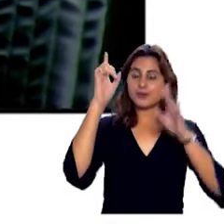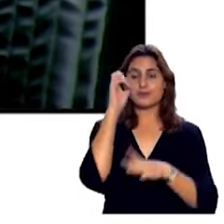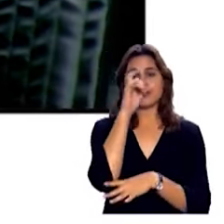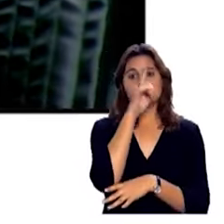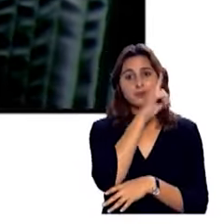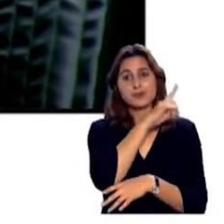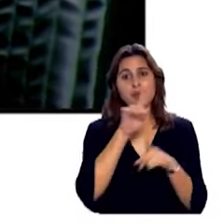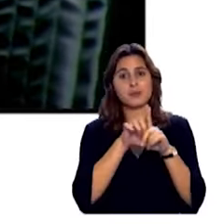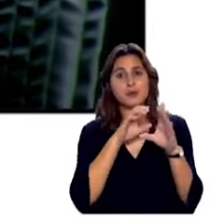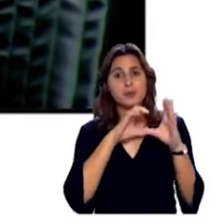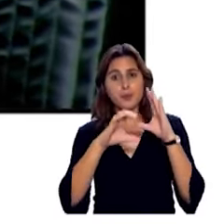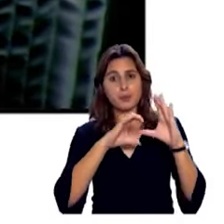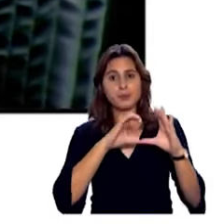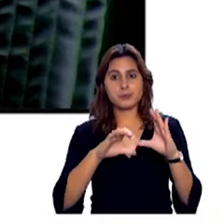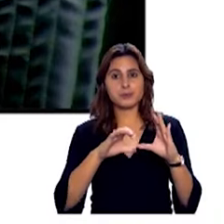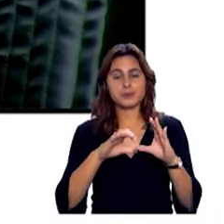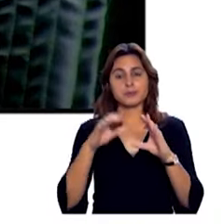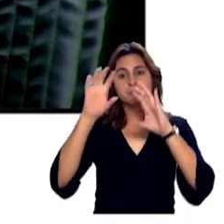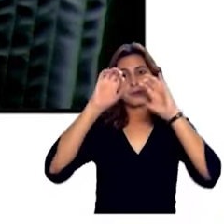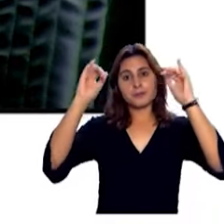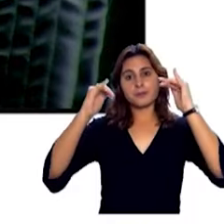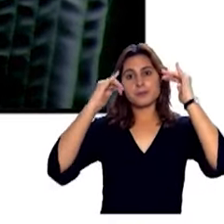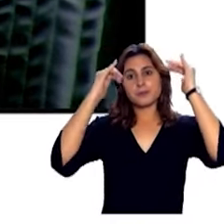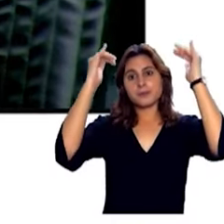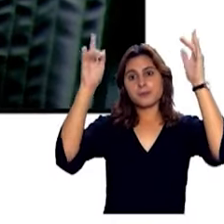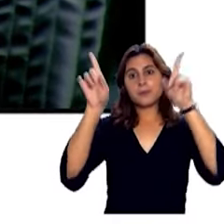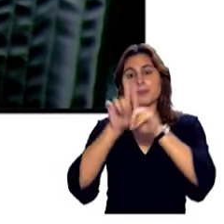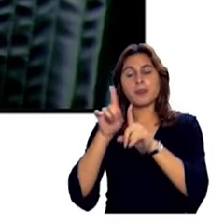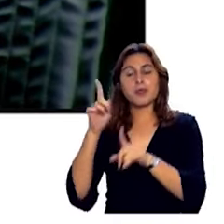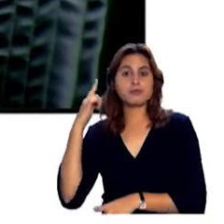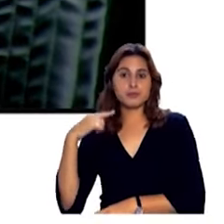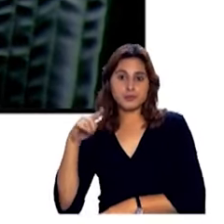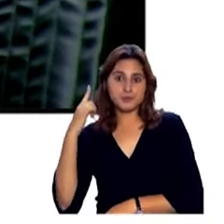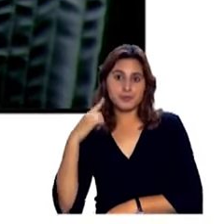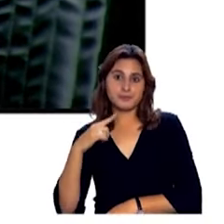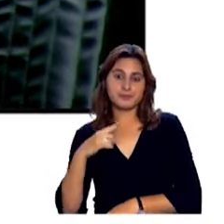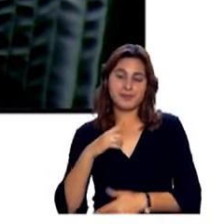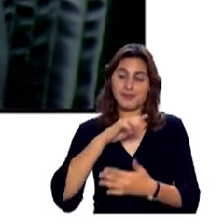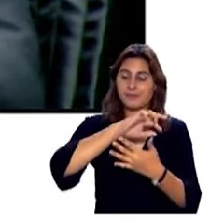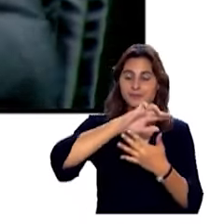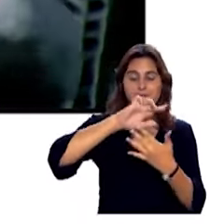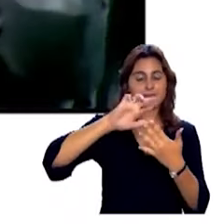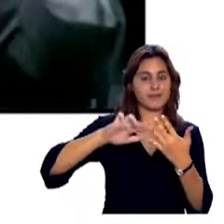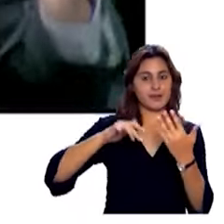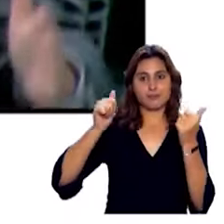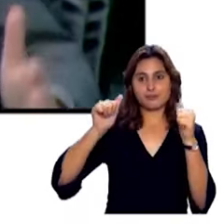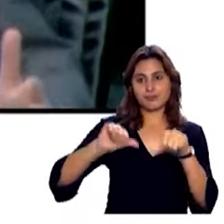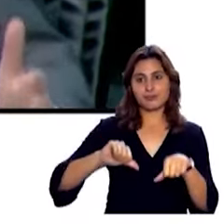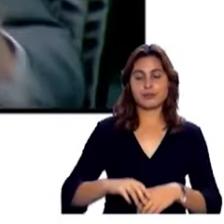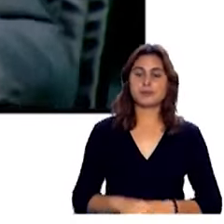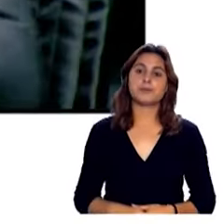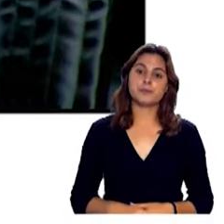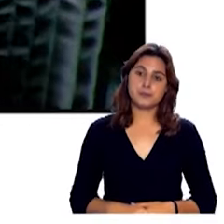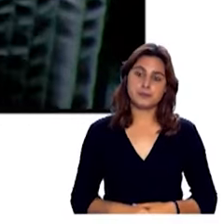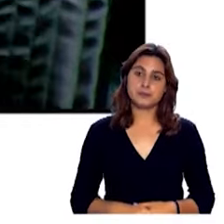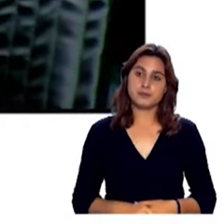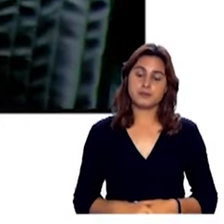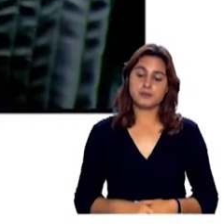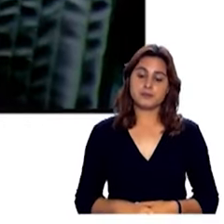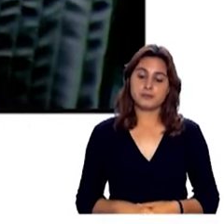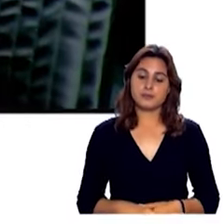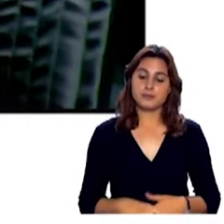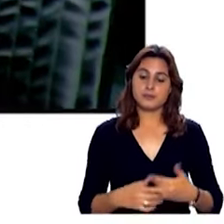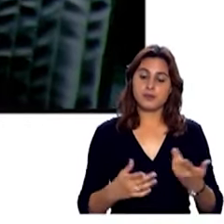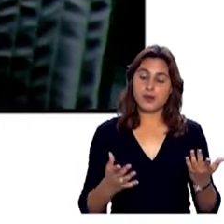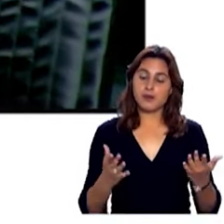comunicação entre a própria corte e a advocacia e uma série de outras consequências e portanto quem sabe também aqui a gente esteja diante de